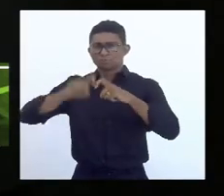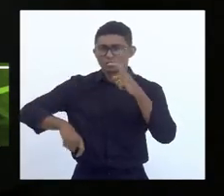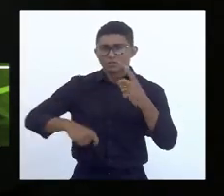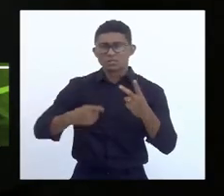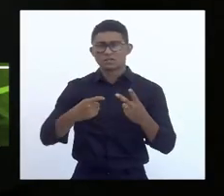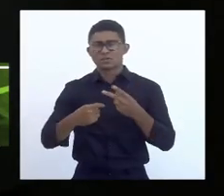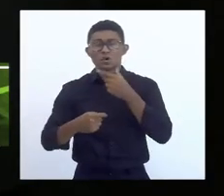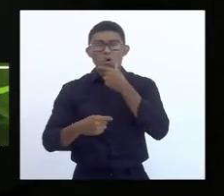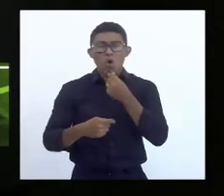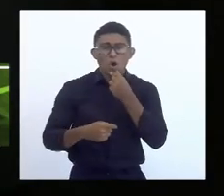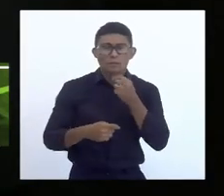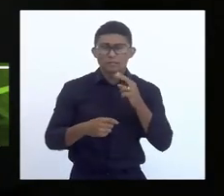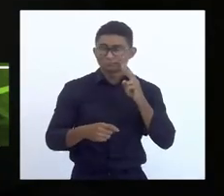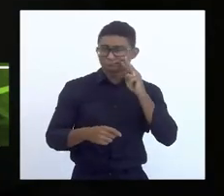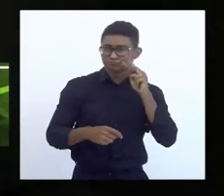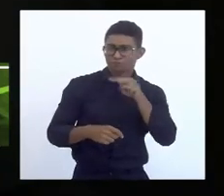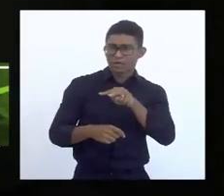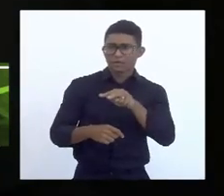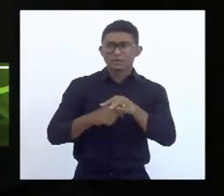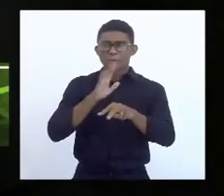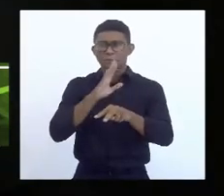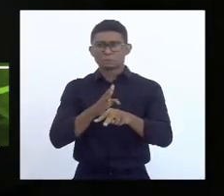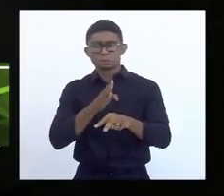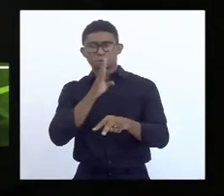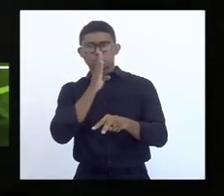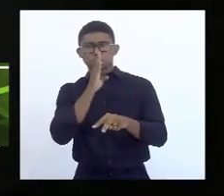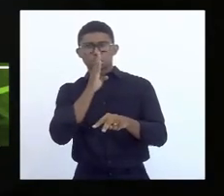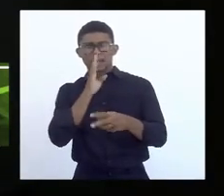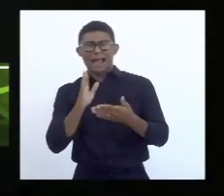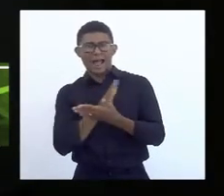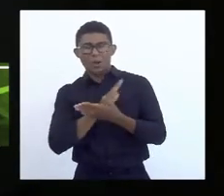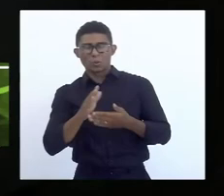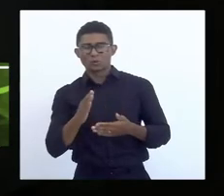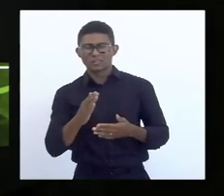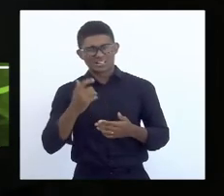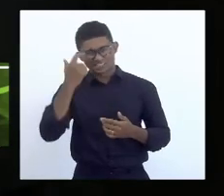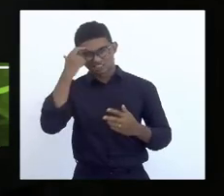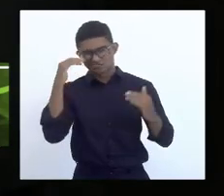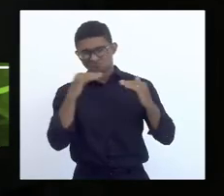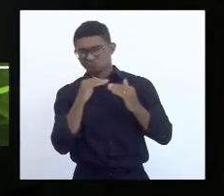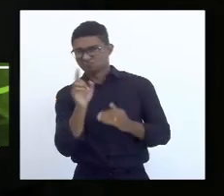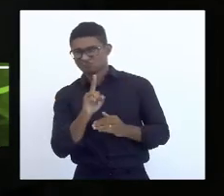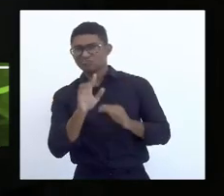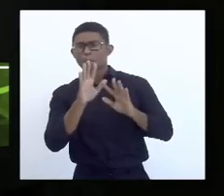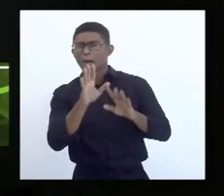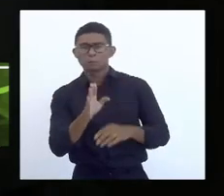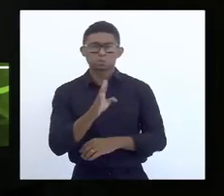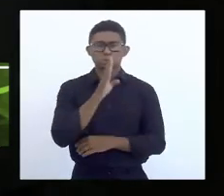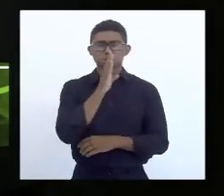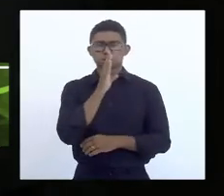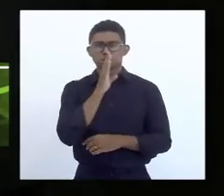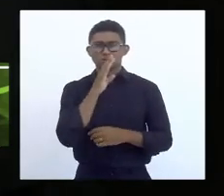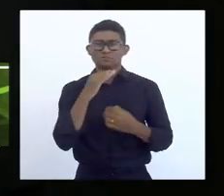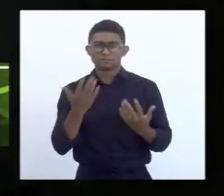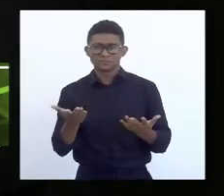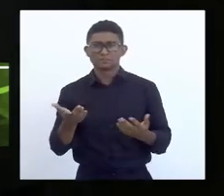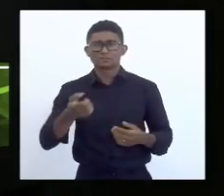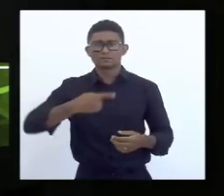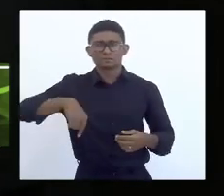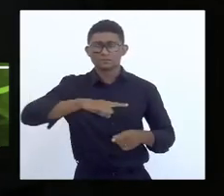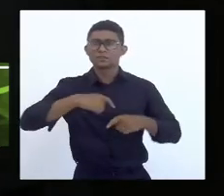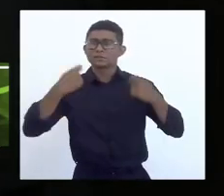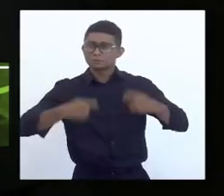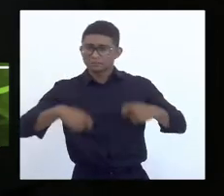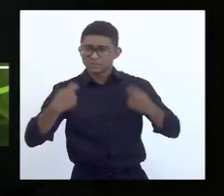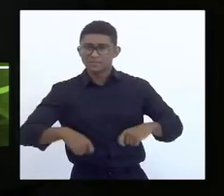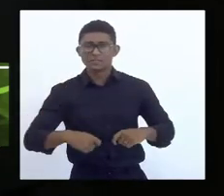presenciam e se calam. Muitos até não concordam, mas se calam diante dessas agressões. Então, nós precisamos